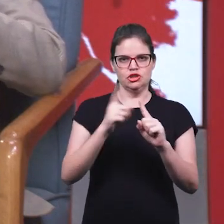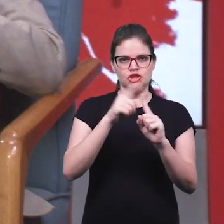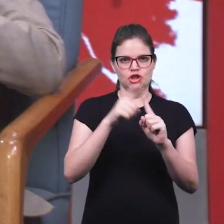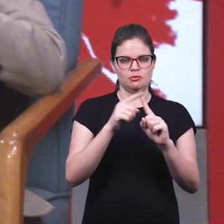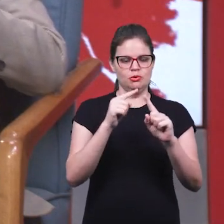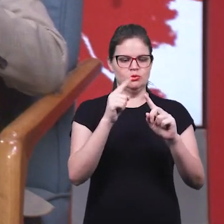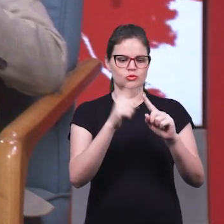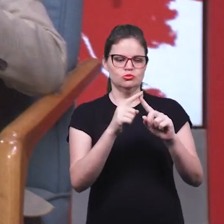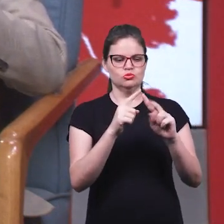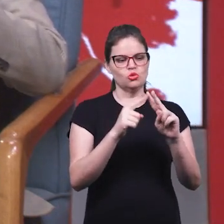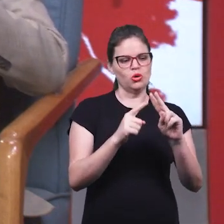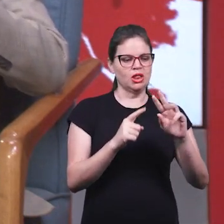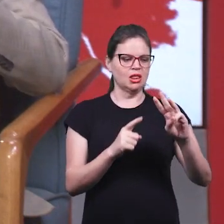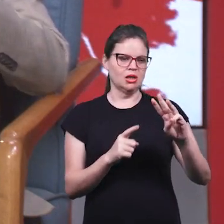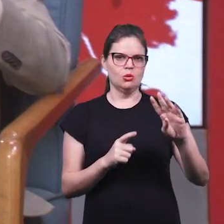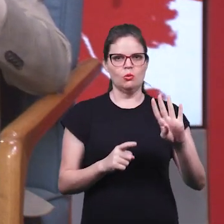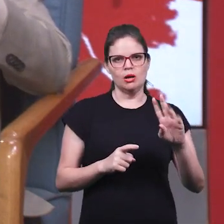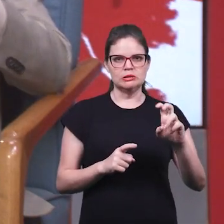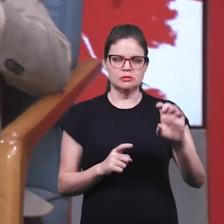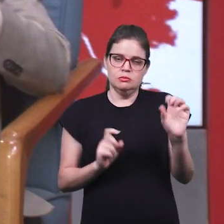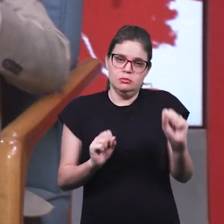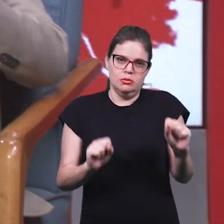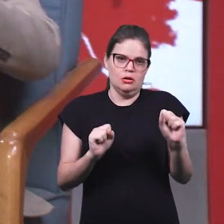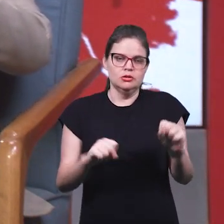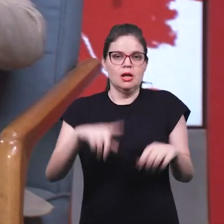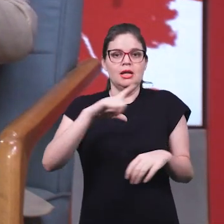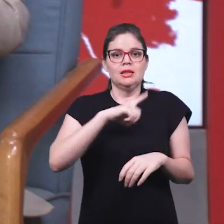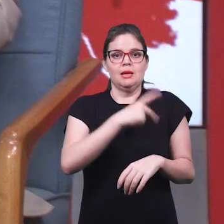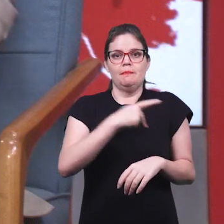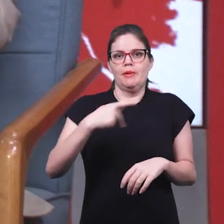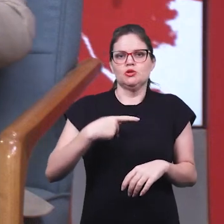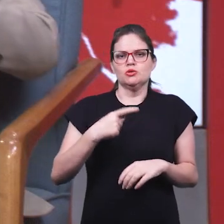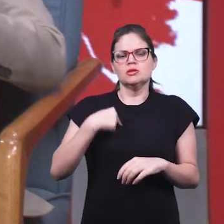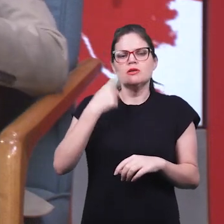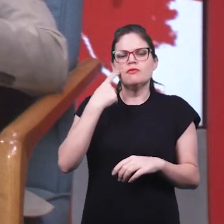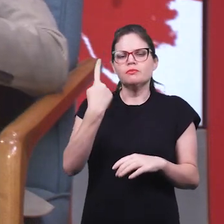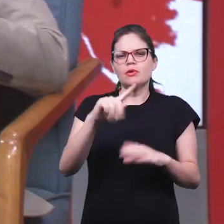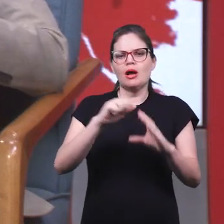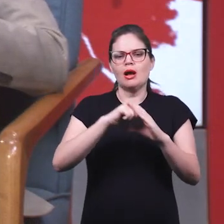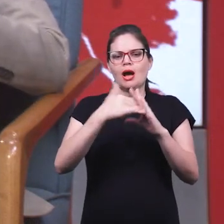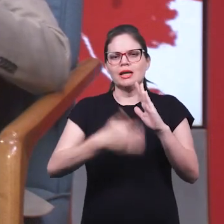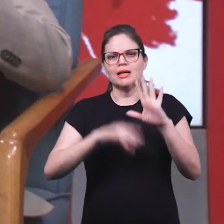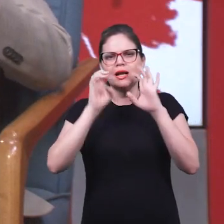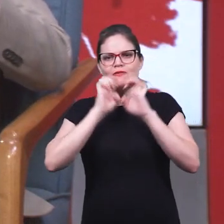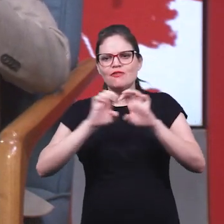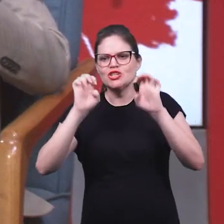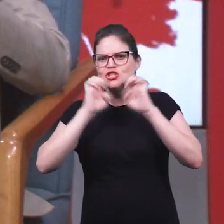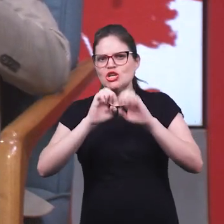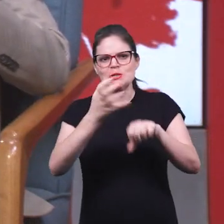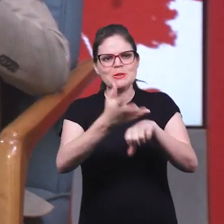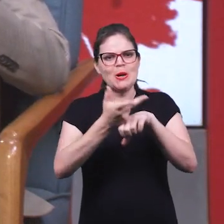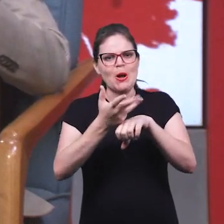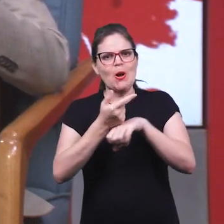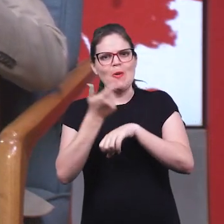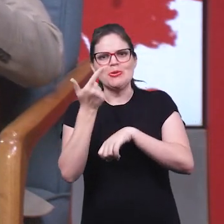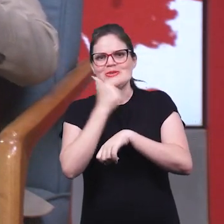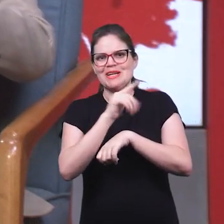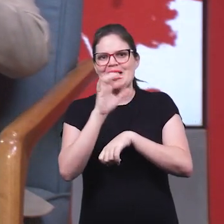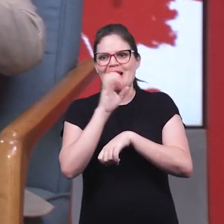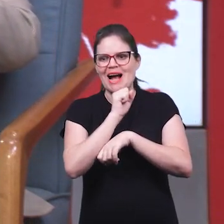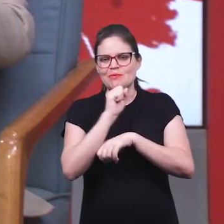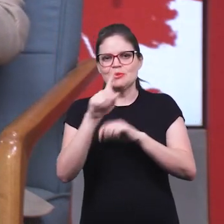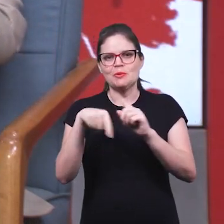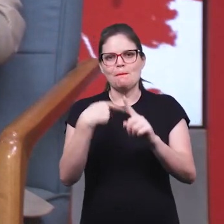ministério? Sim, pode. Tem pastores que são pastores evangelistas, tem outros que são pastores, mas